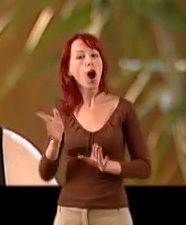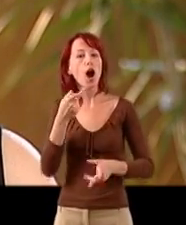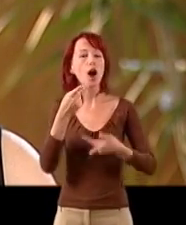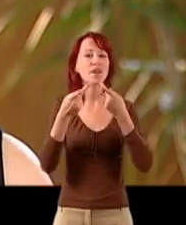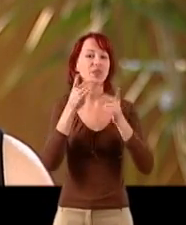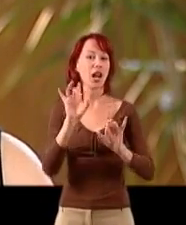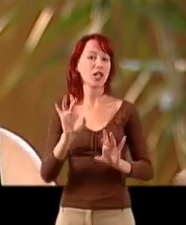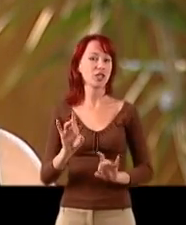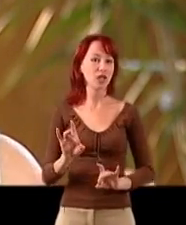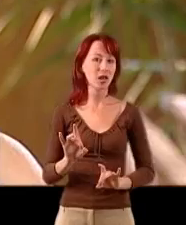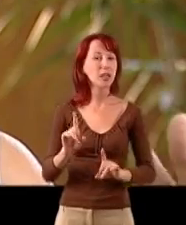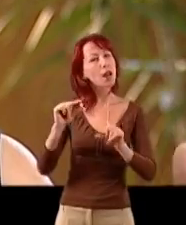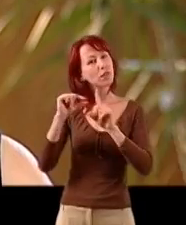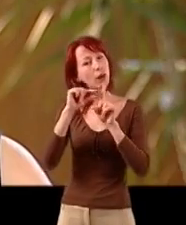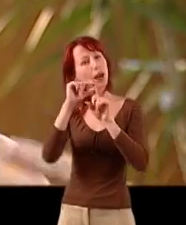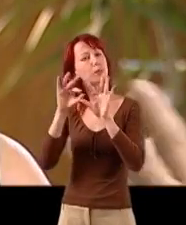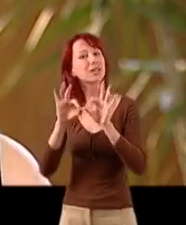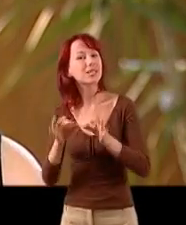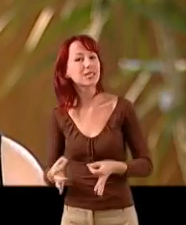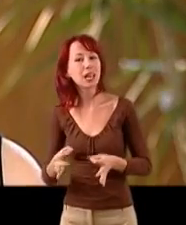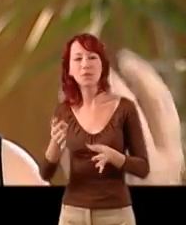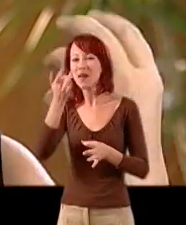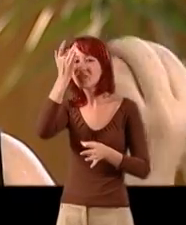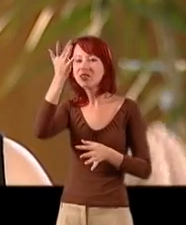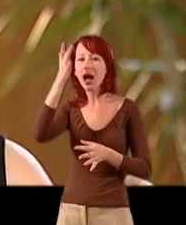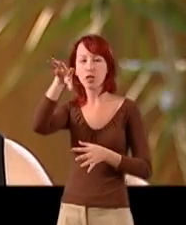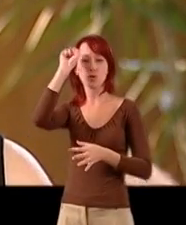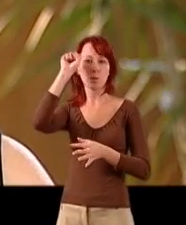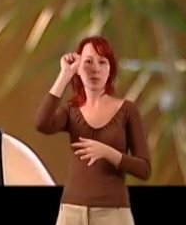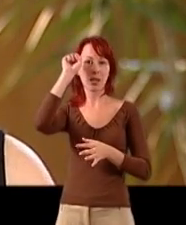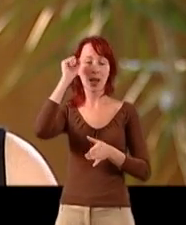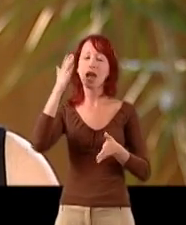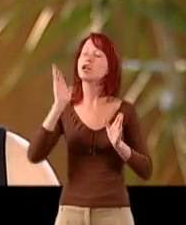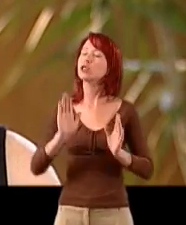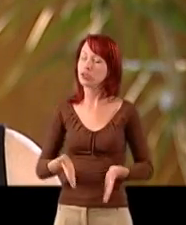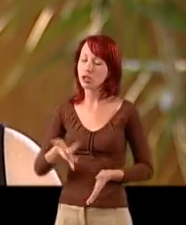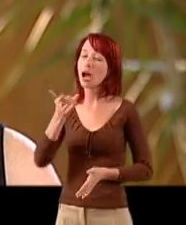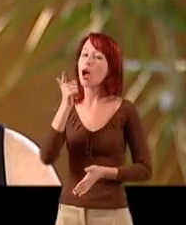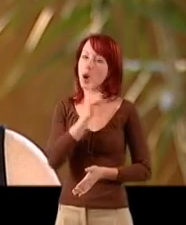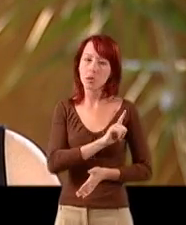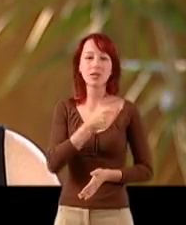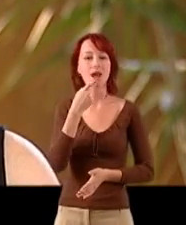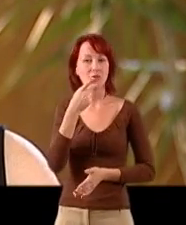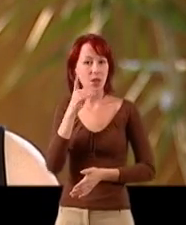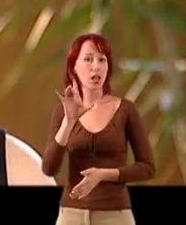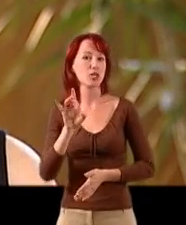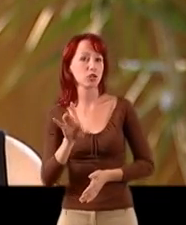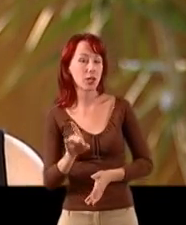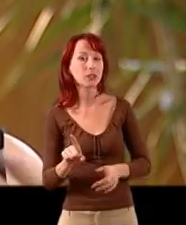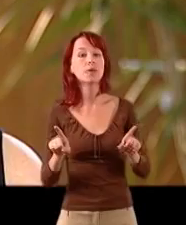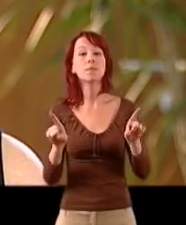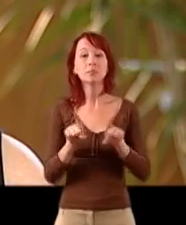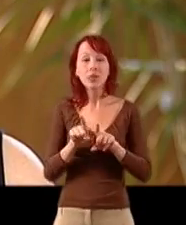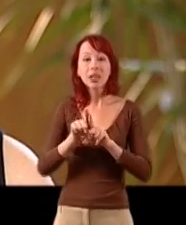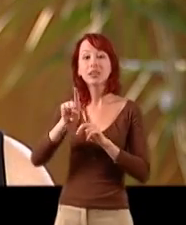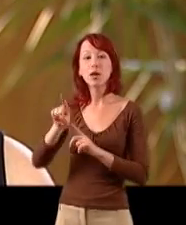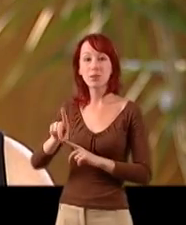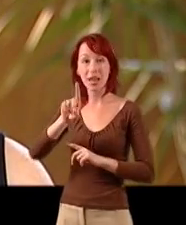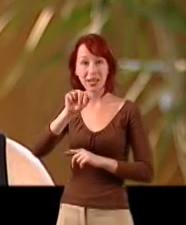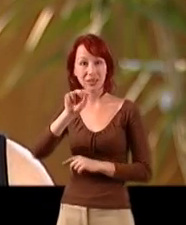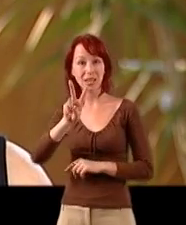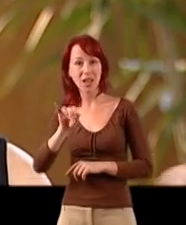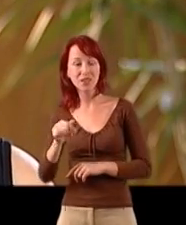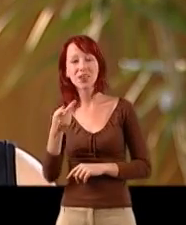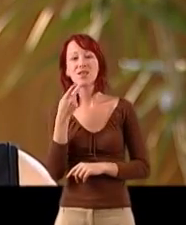estava expressando. Então, vocábulo simples, né, mais fácil de captar, ele já está conseguindo dar conta. E ele já está imitando padrões